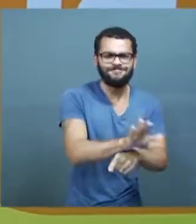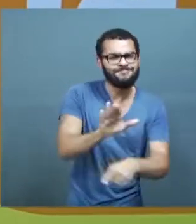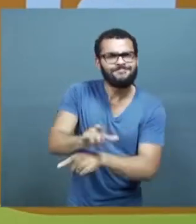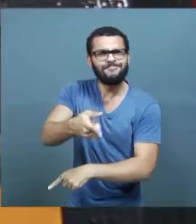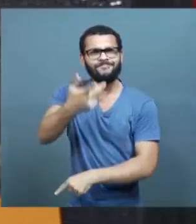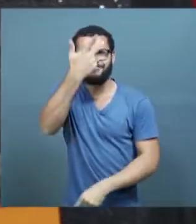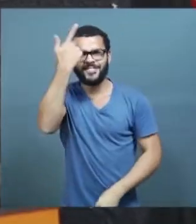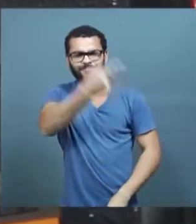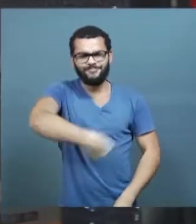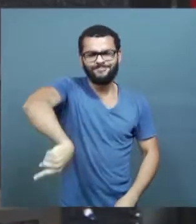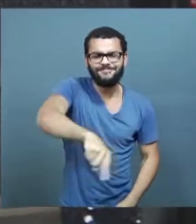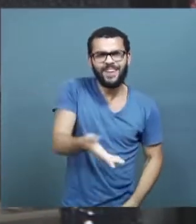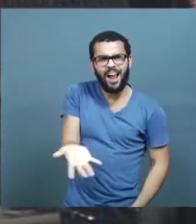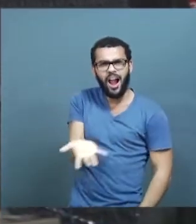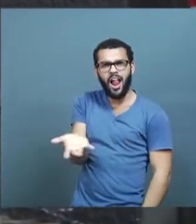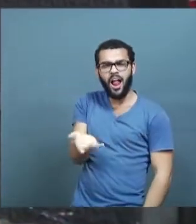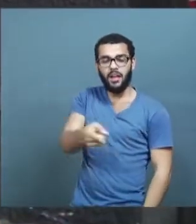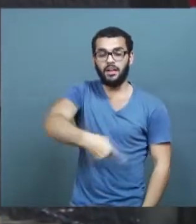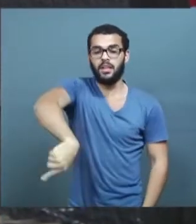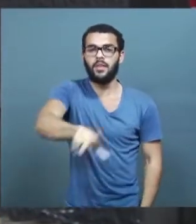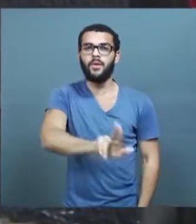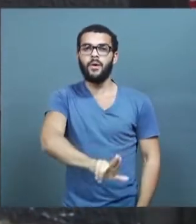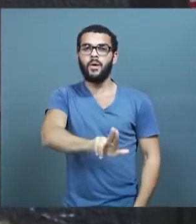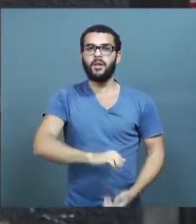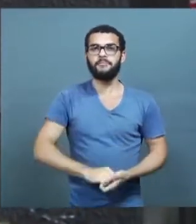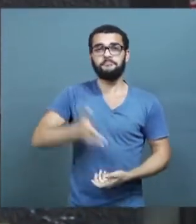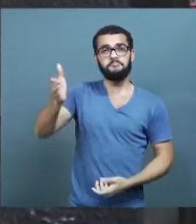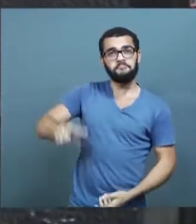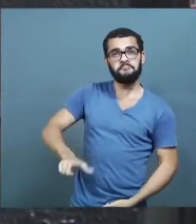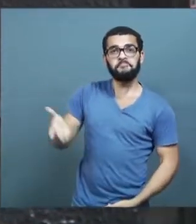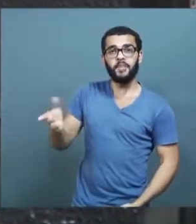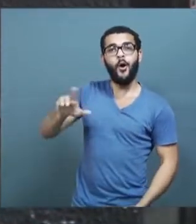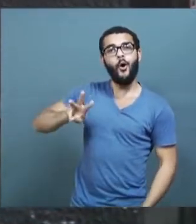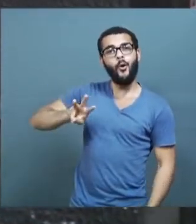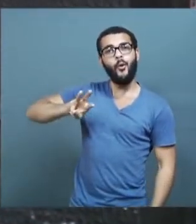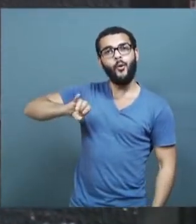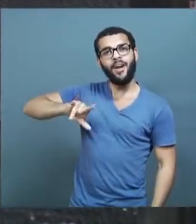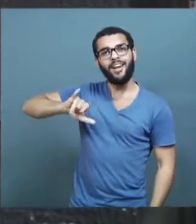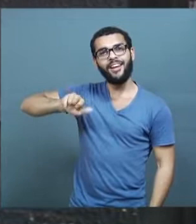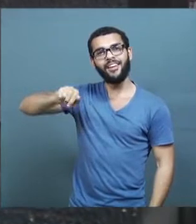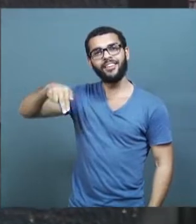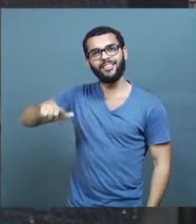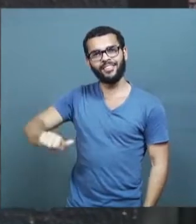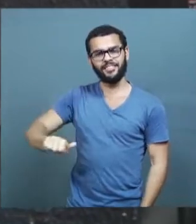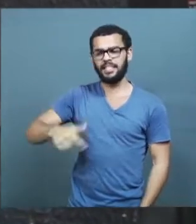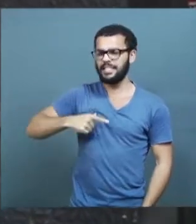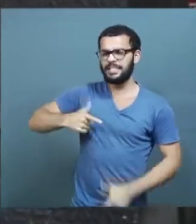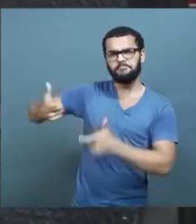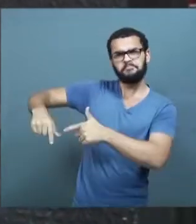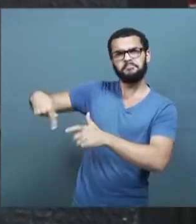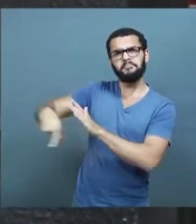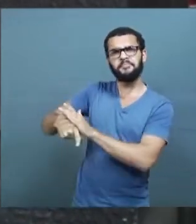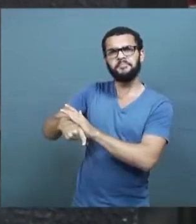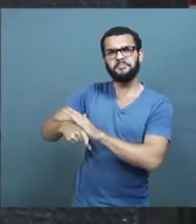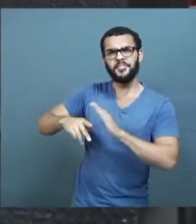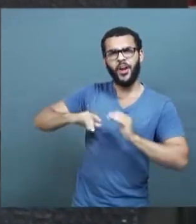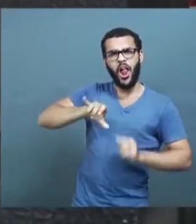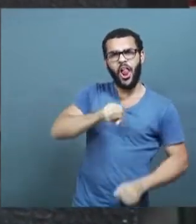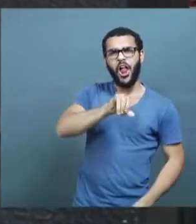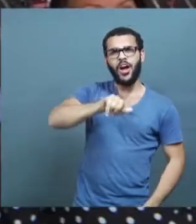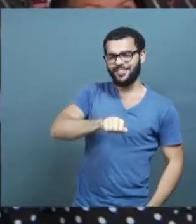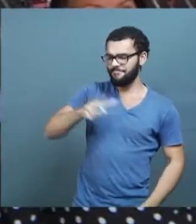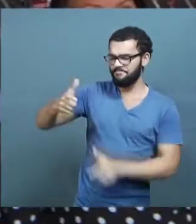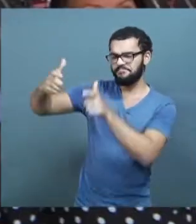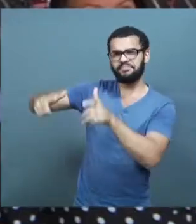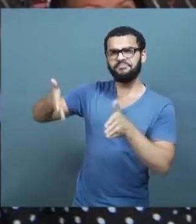de Uberlândia. O William é um deles. Ele cedeu um espaço no canto do estabelecimento para colocar uma geladeira.